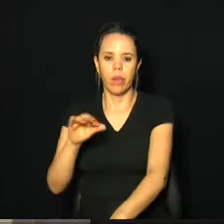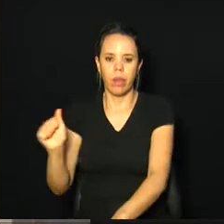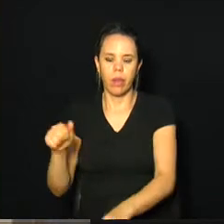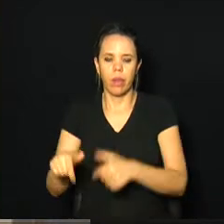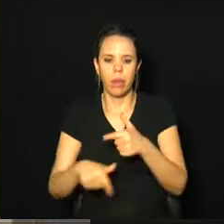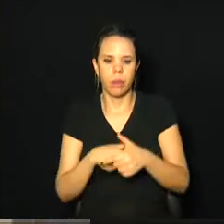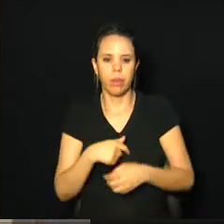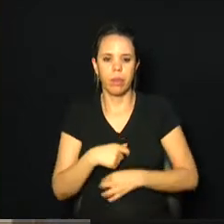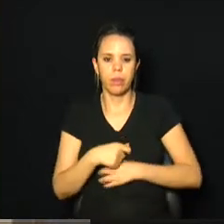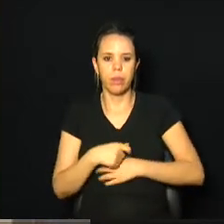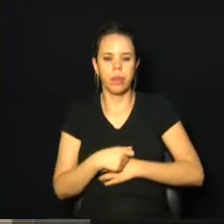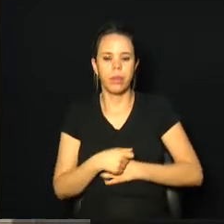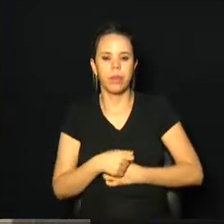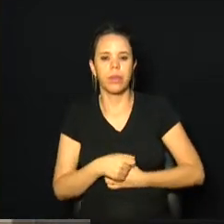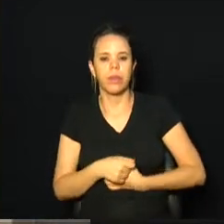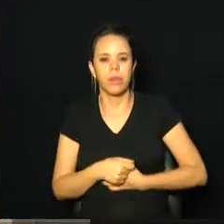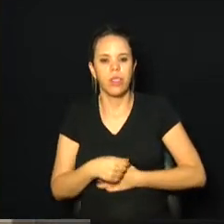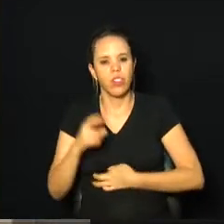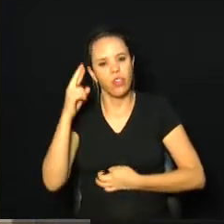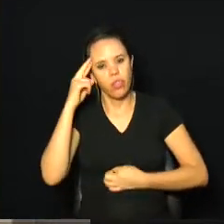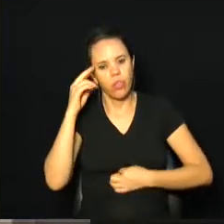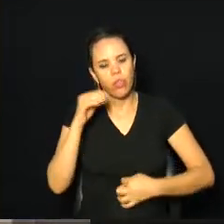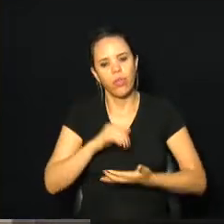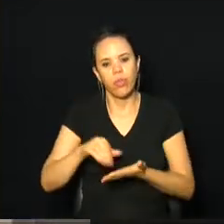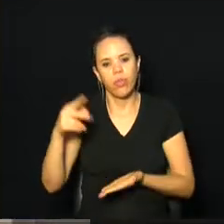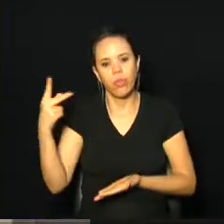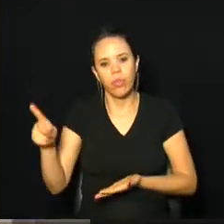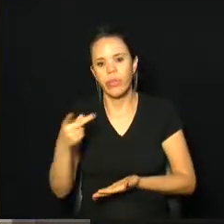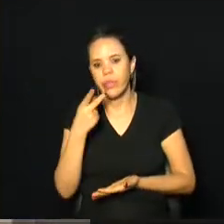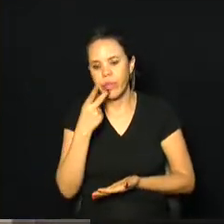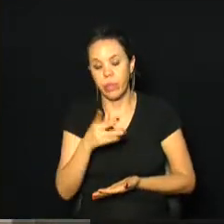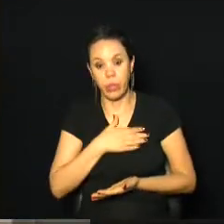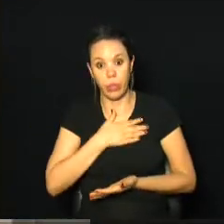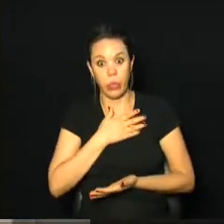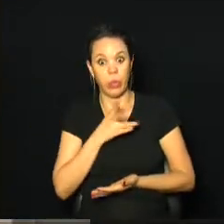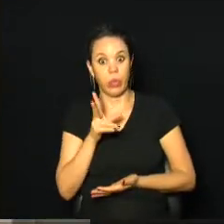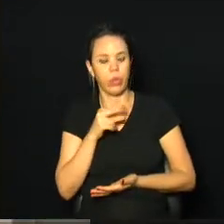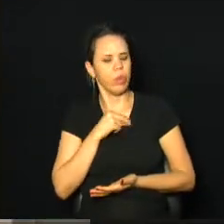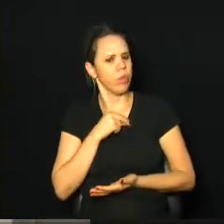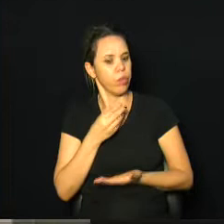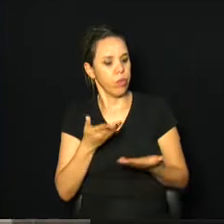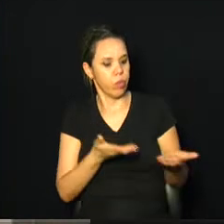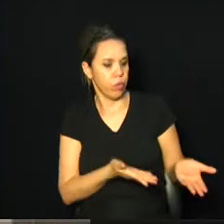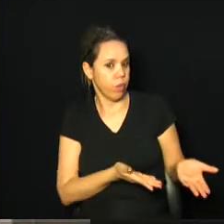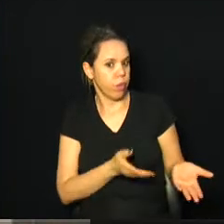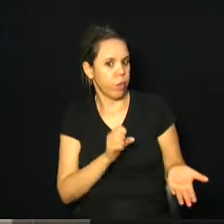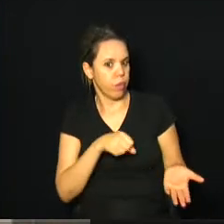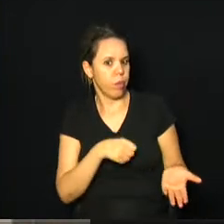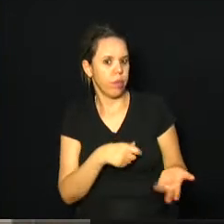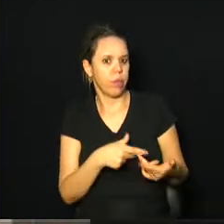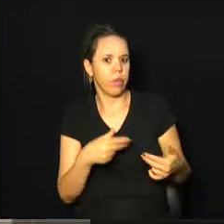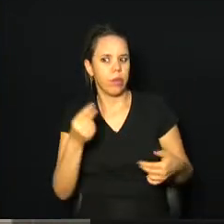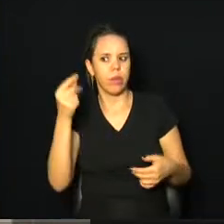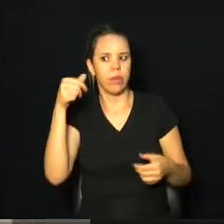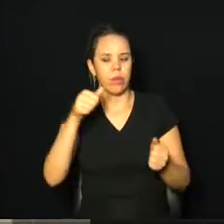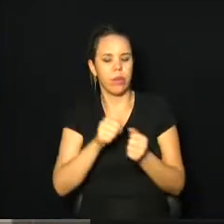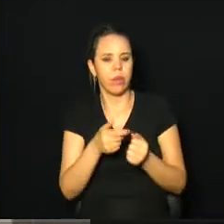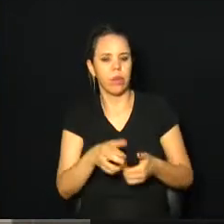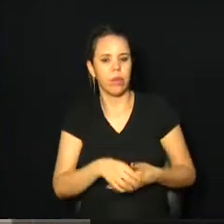aí na chefia de gabinete dele. Falei, tomei até uma surpresa. Falei, Vera, você aqui? Ela, estou com eles há muito tempo aqui e